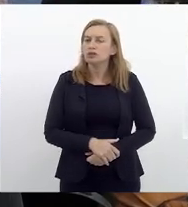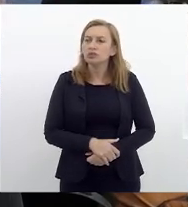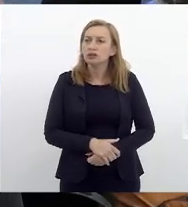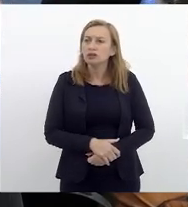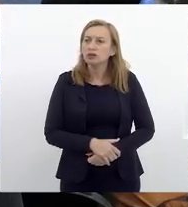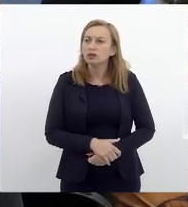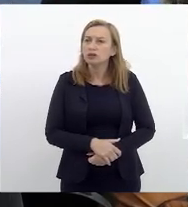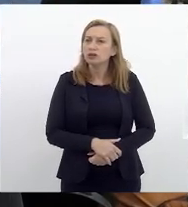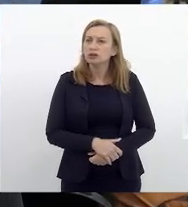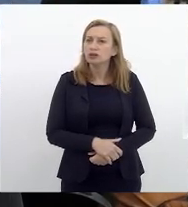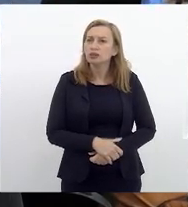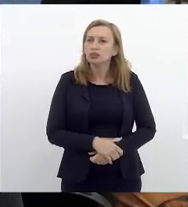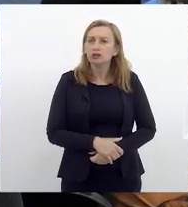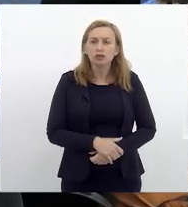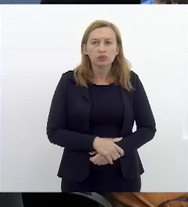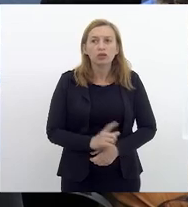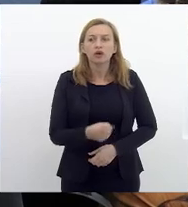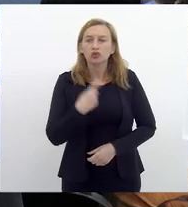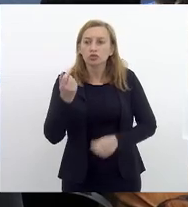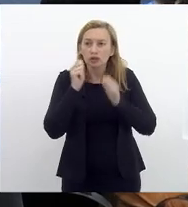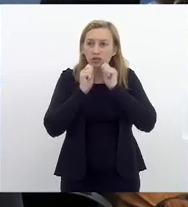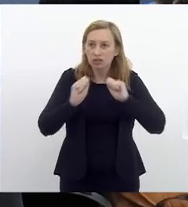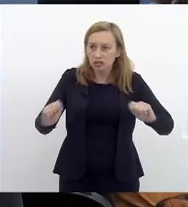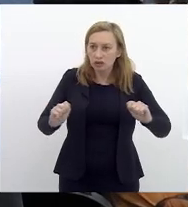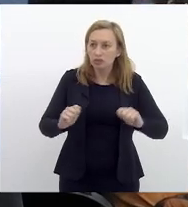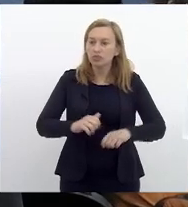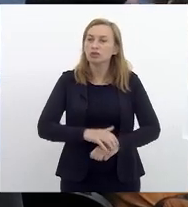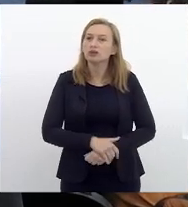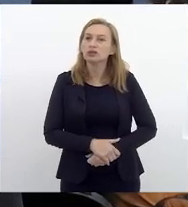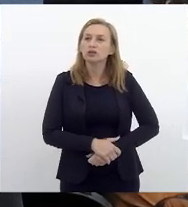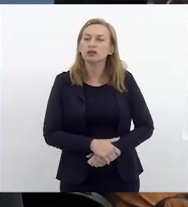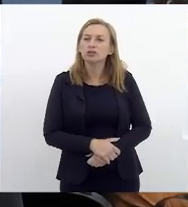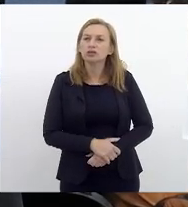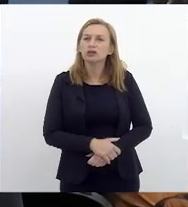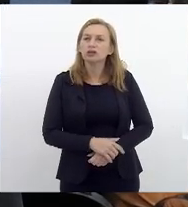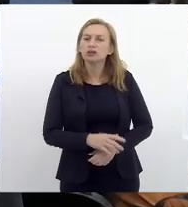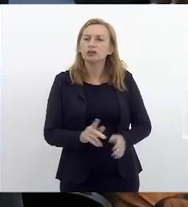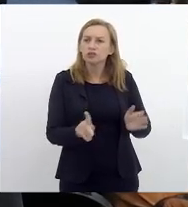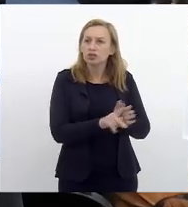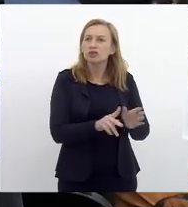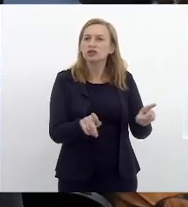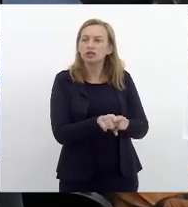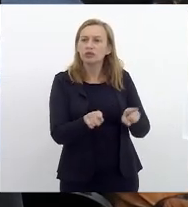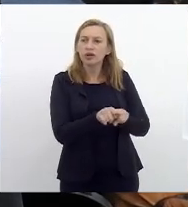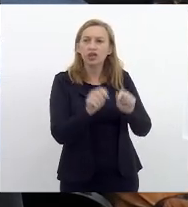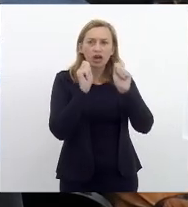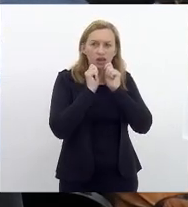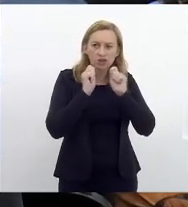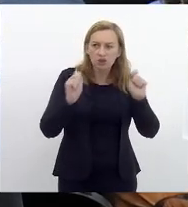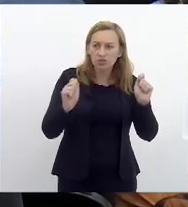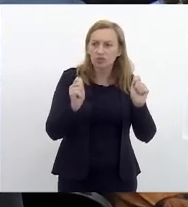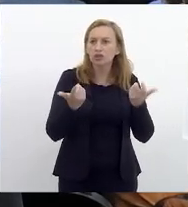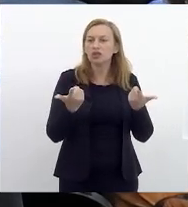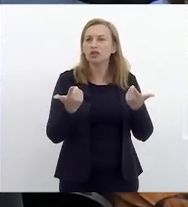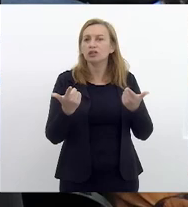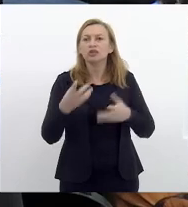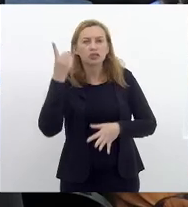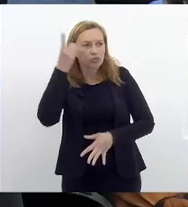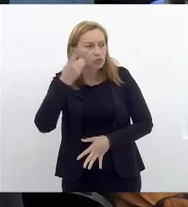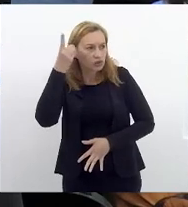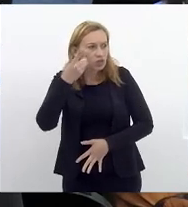E aos nossos assessores que ajudaram a preparar o projeto e também a assessoria do Luiz Paulo da